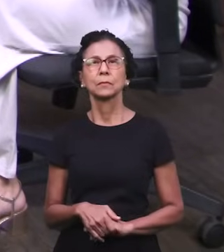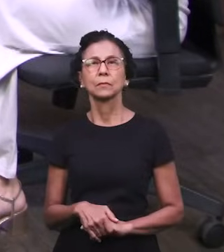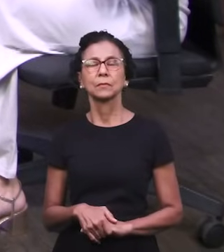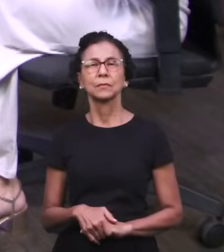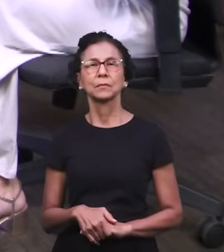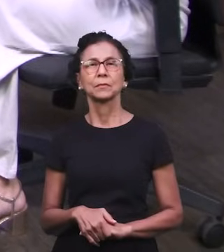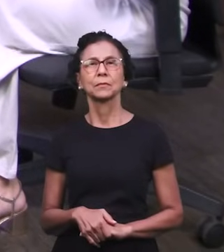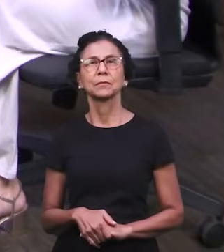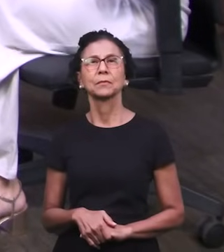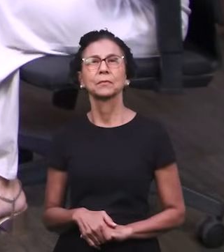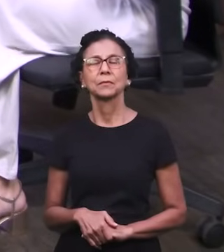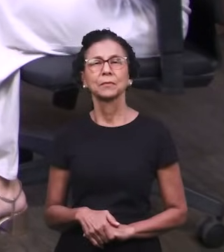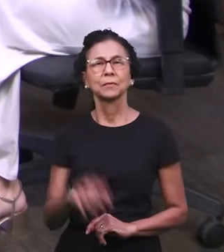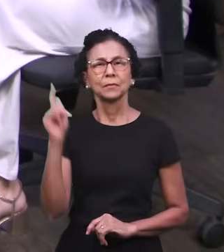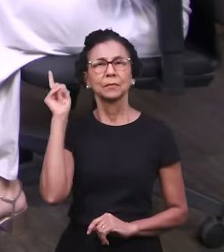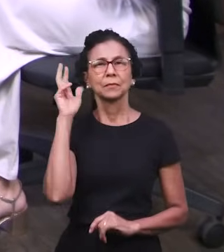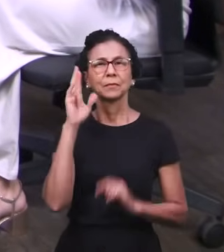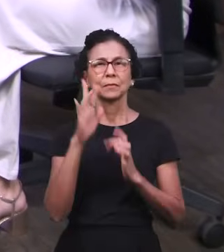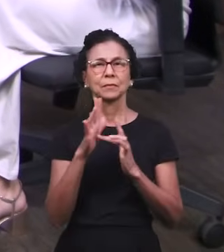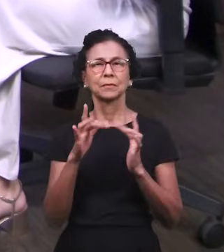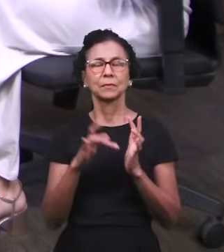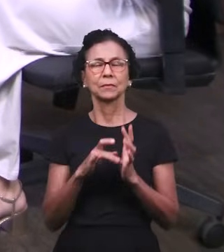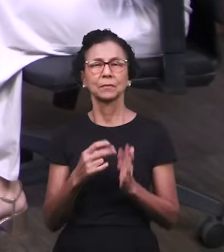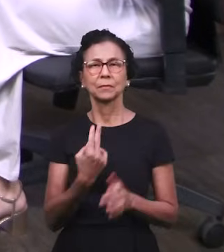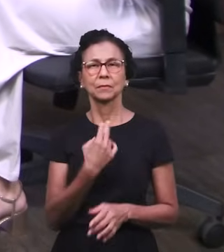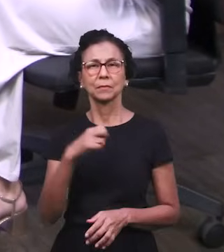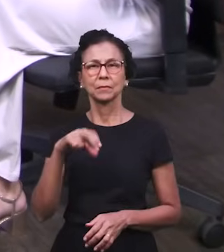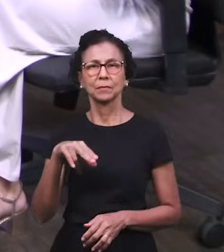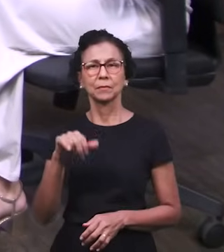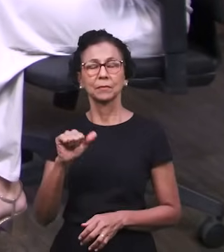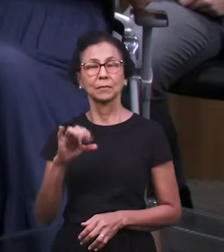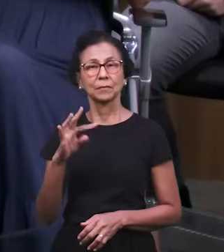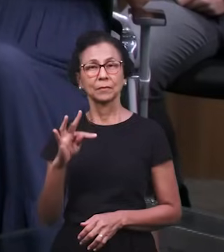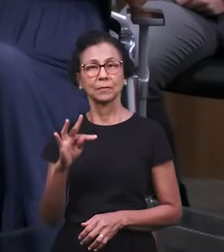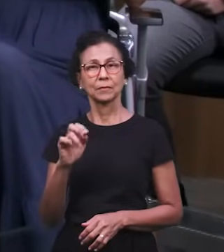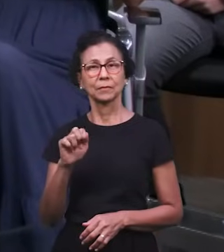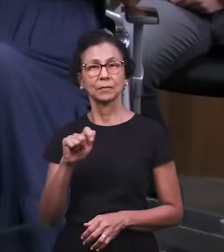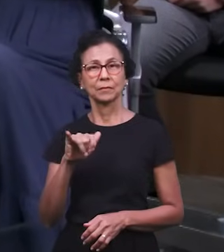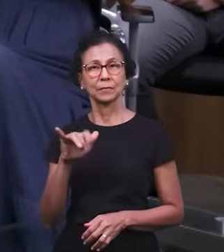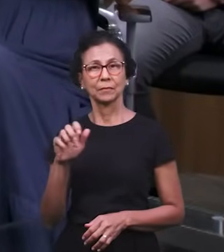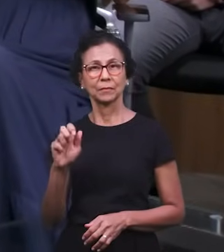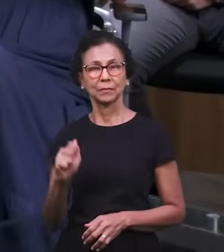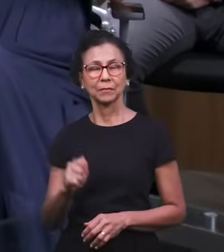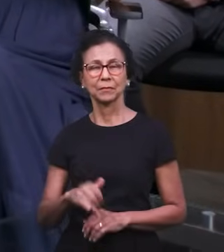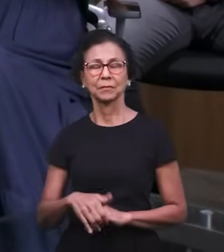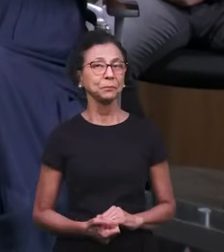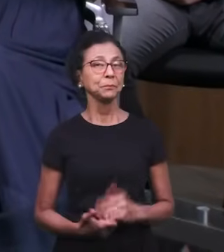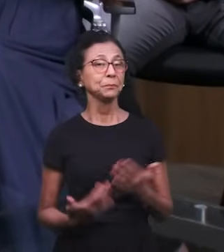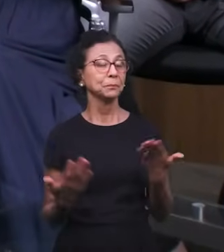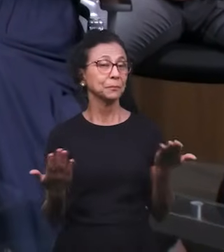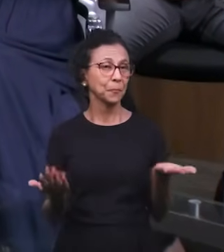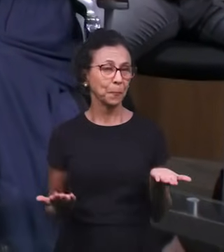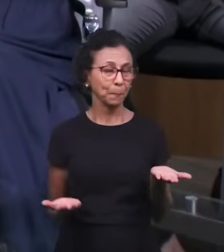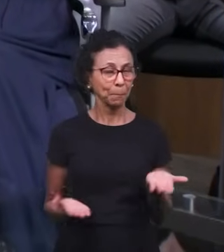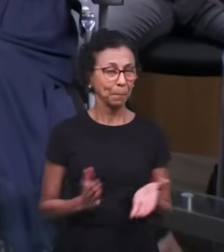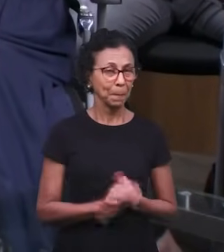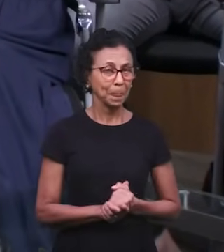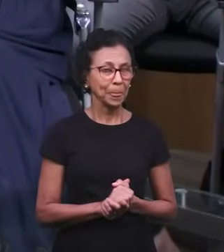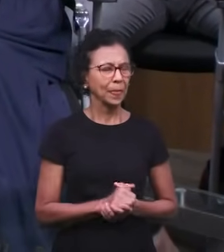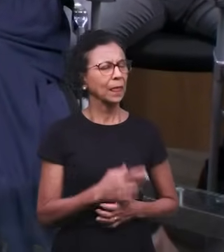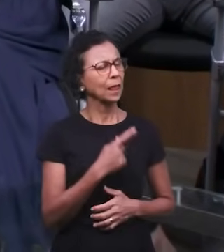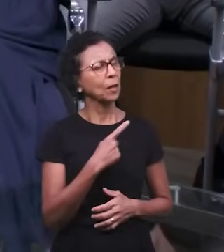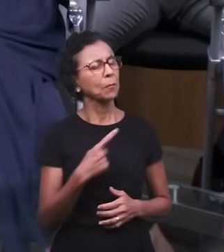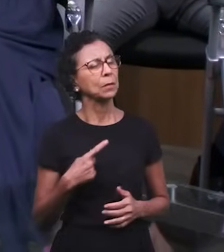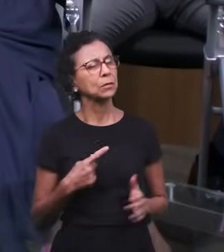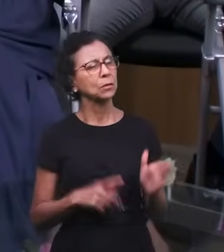do pastor Antônio Marcos. Pastor, você já falou um pouco sobre as profecias na resposta anterior, mas a minha pergunta para você é: qual